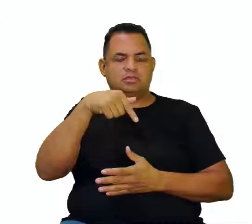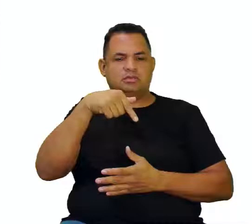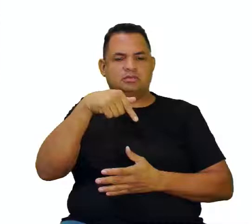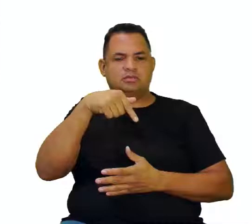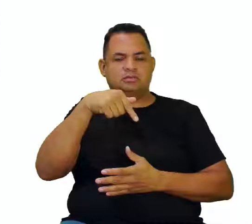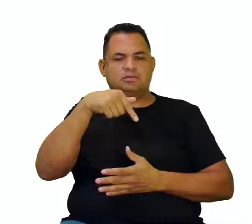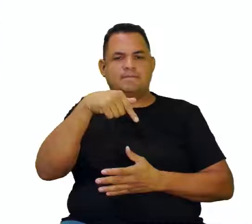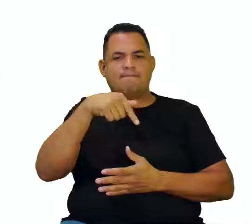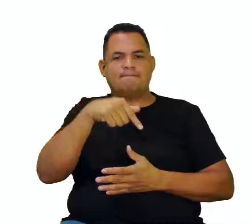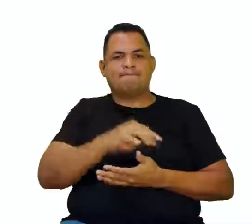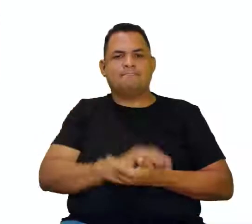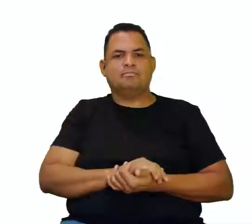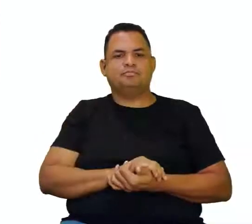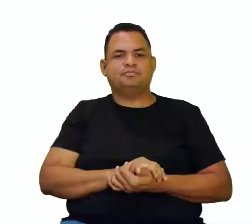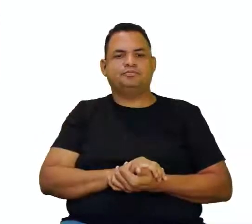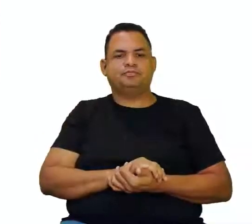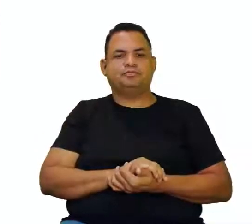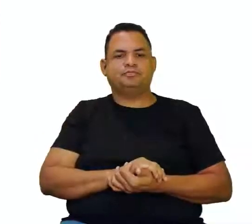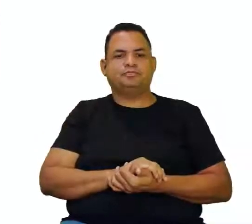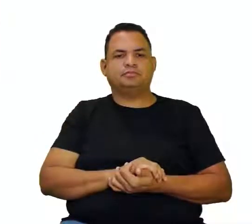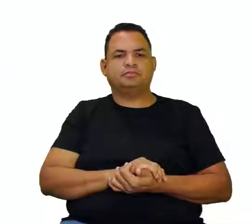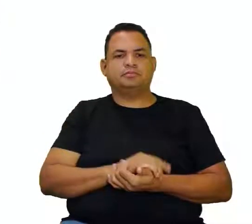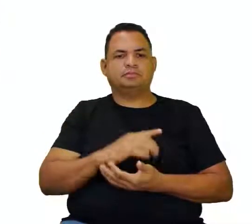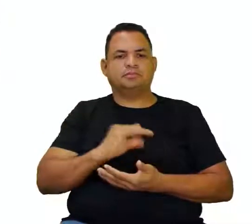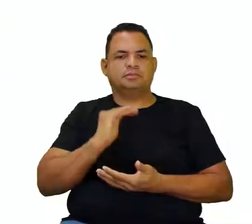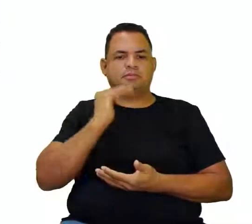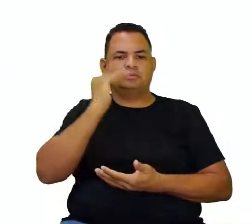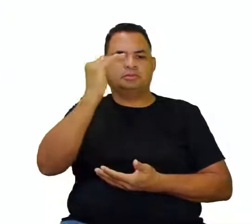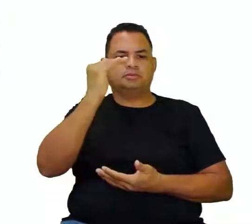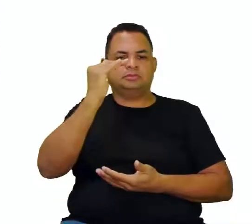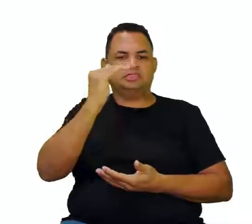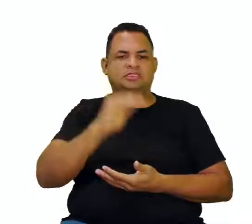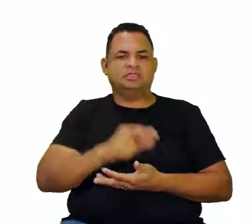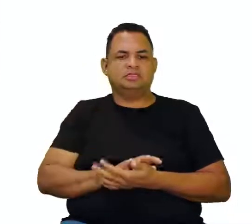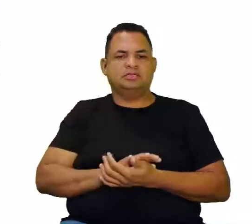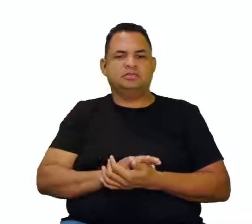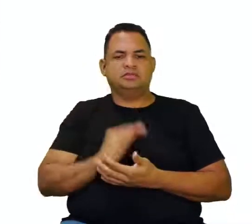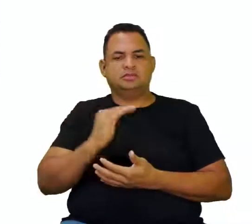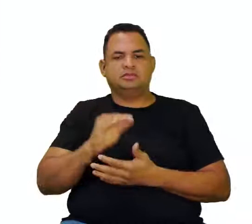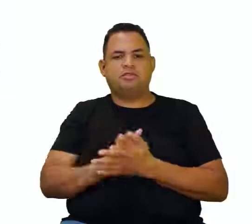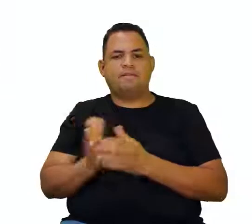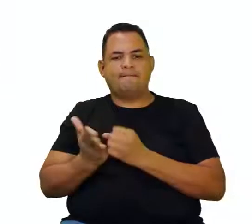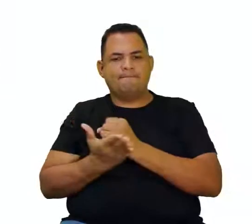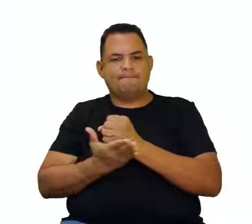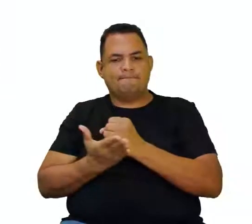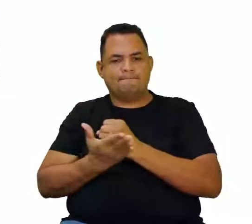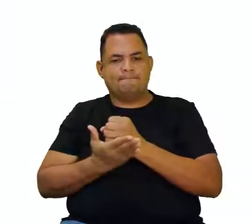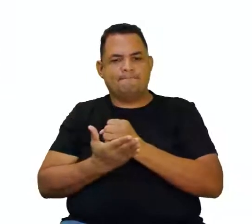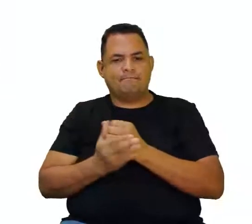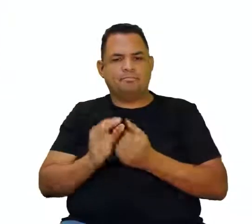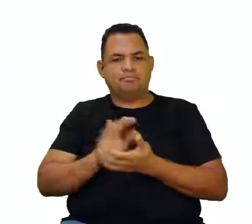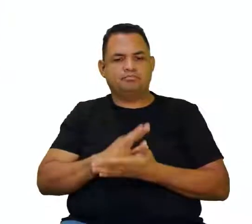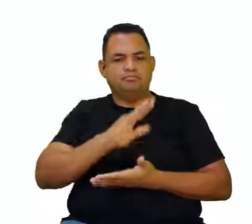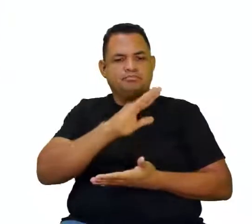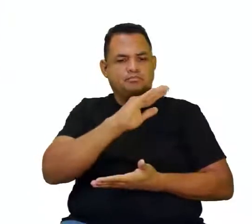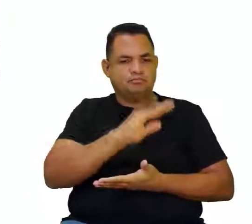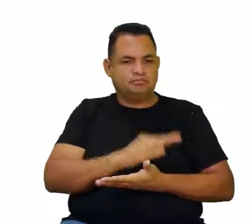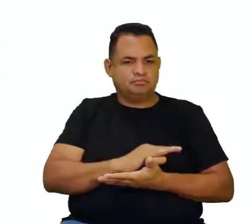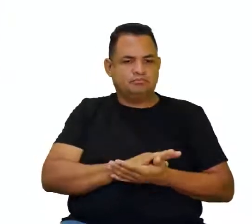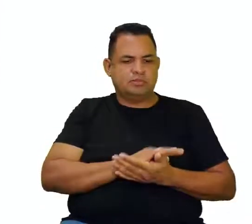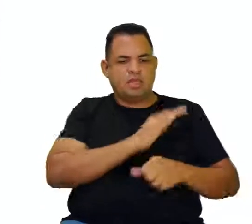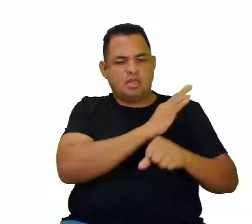neutro e tudo que está acima de 7 é base e tudo que está abaixo